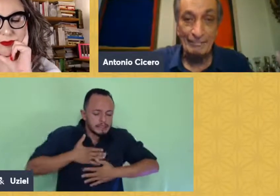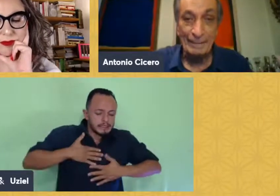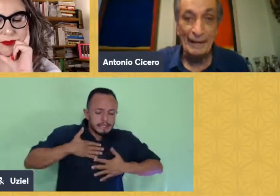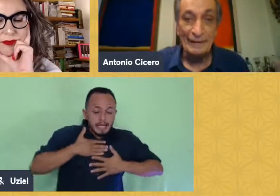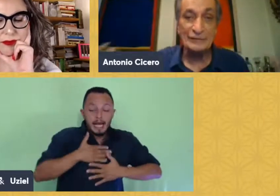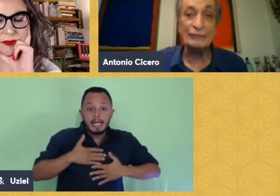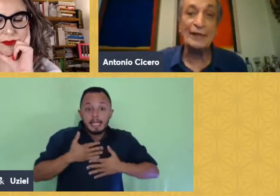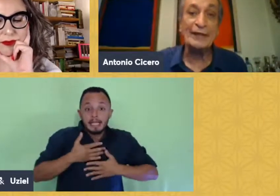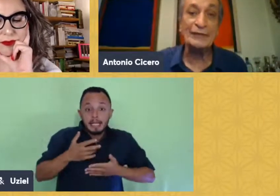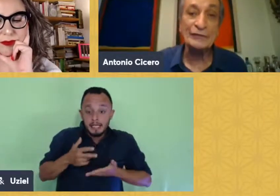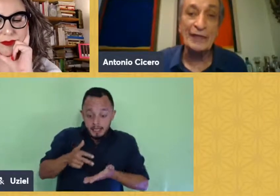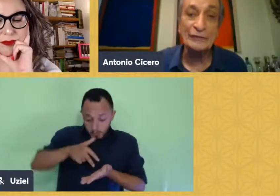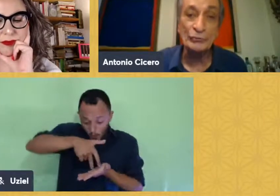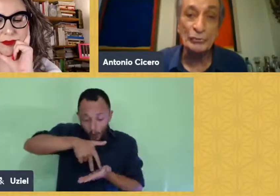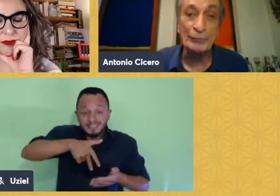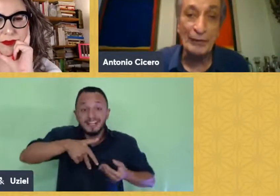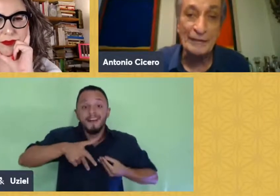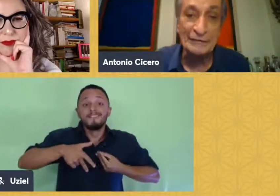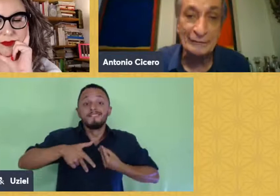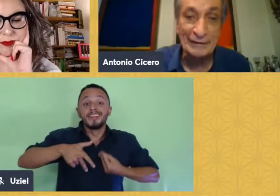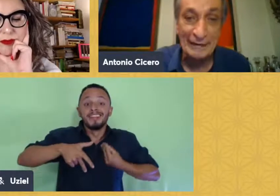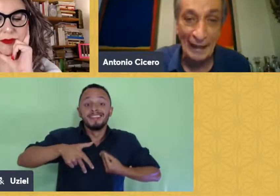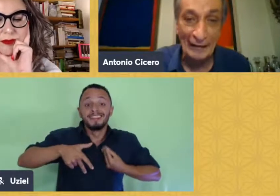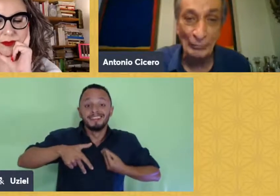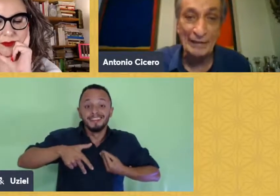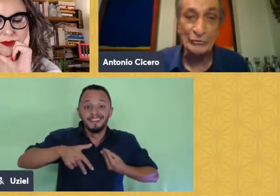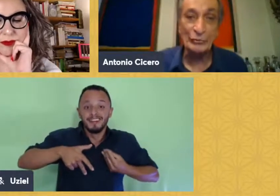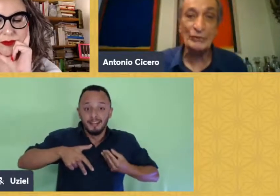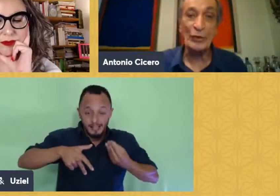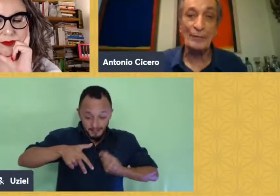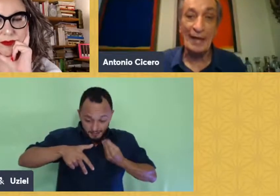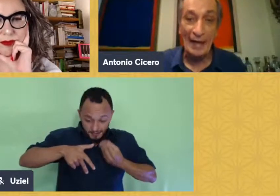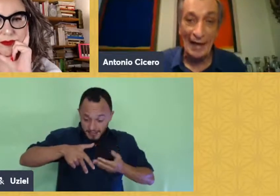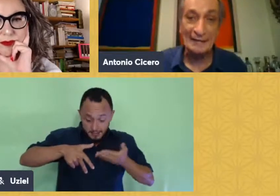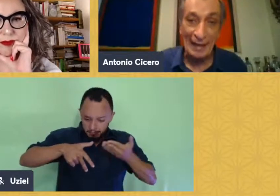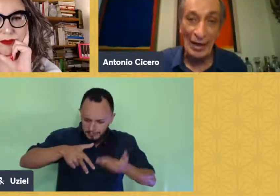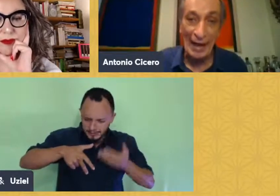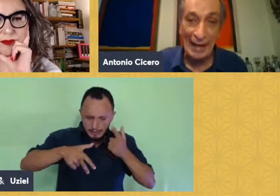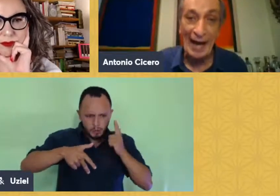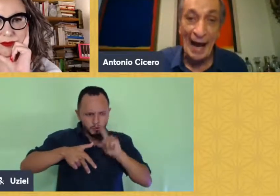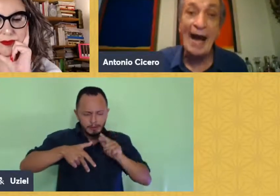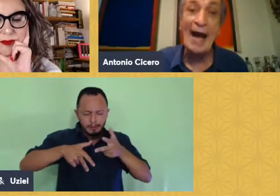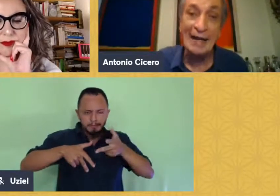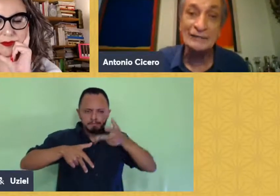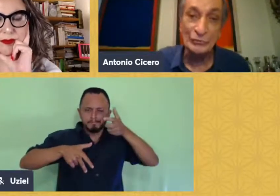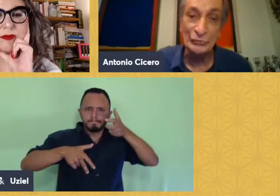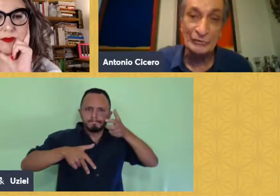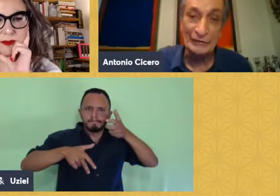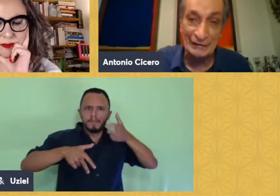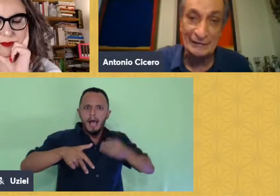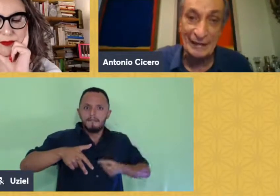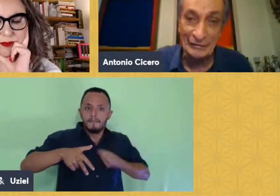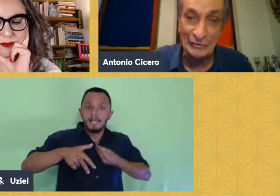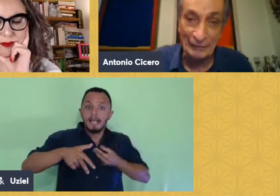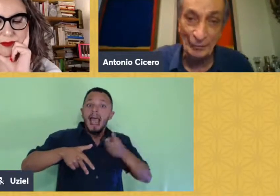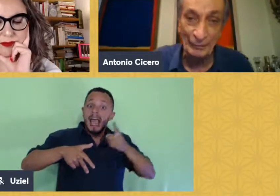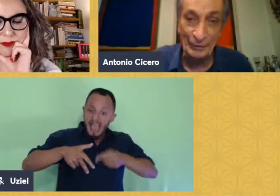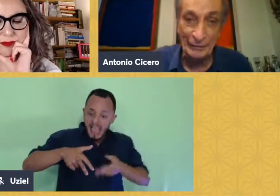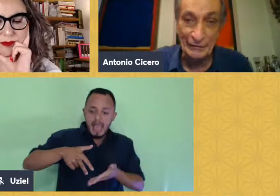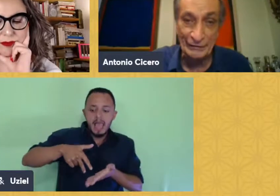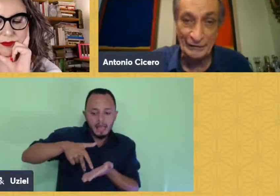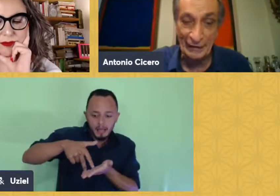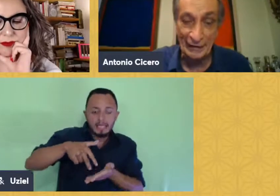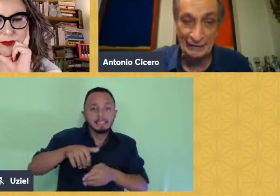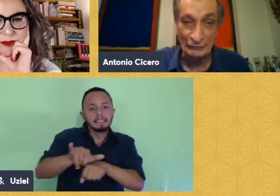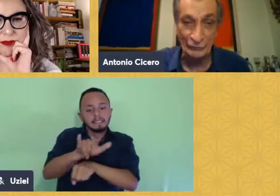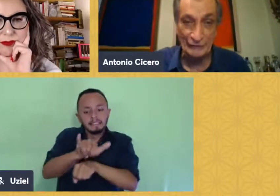vida diferente da atitude puramente utilitária. Uma atitude a atitude estética